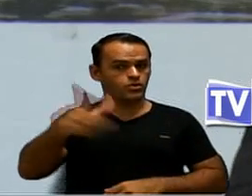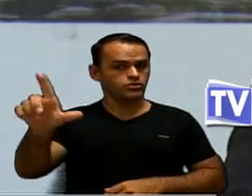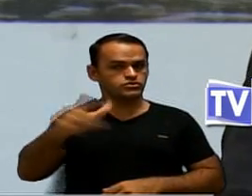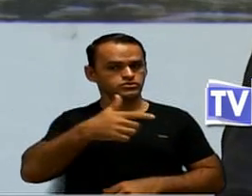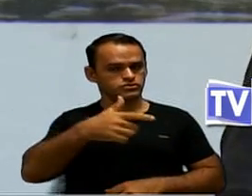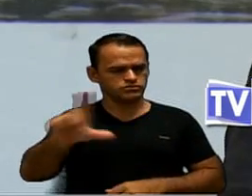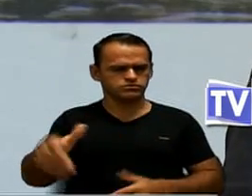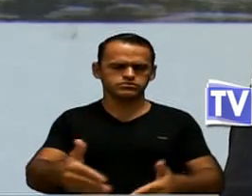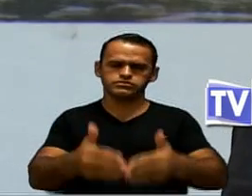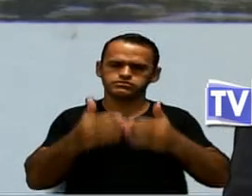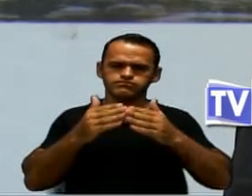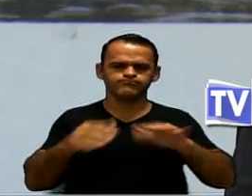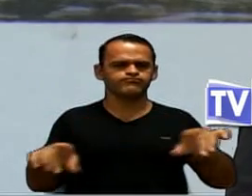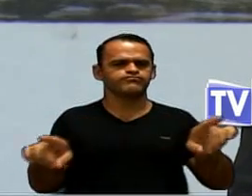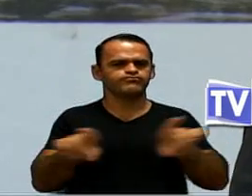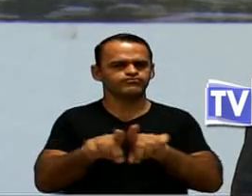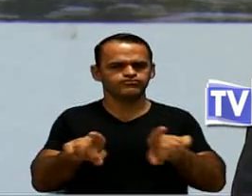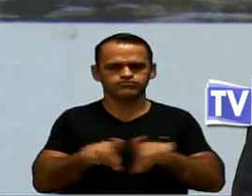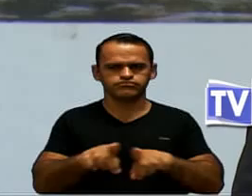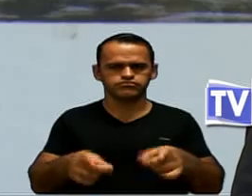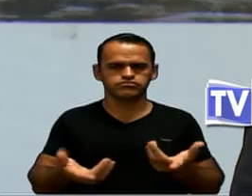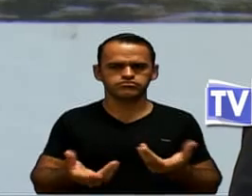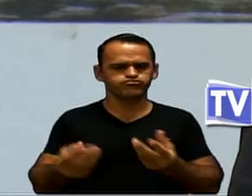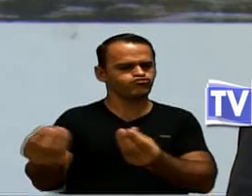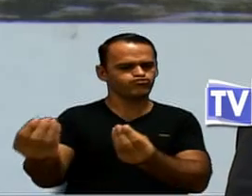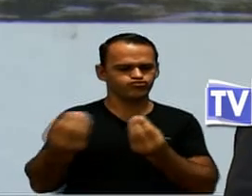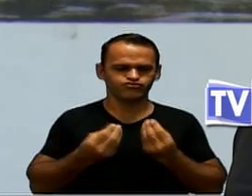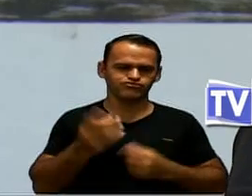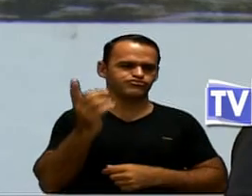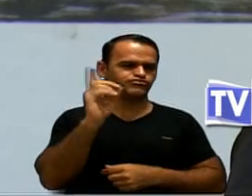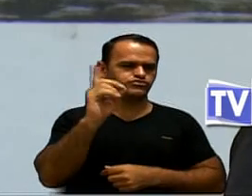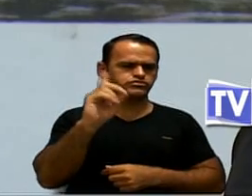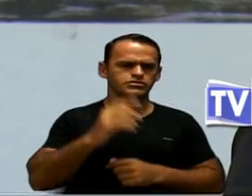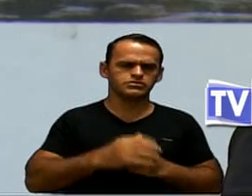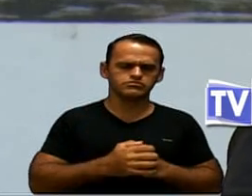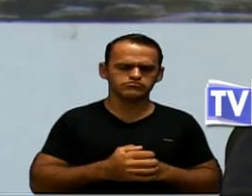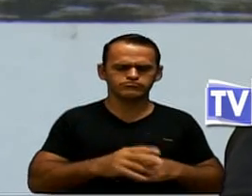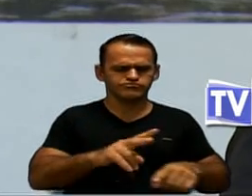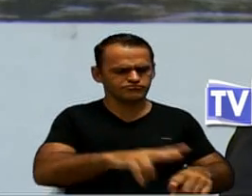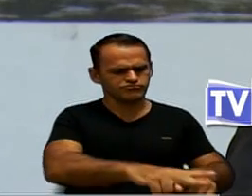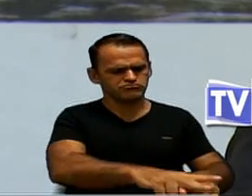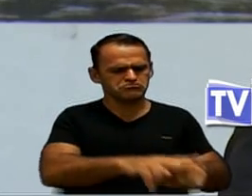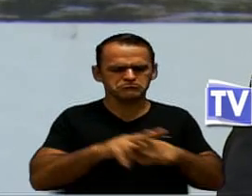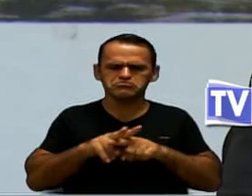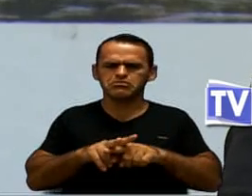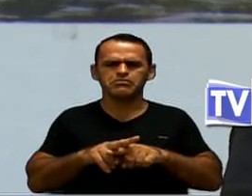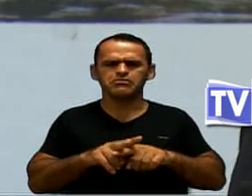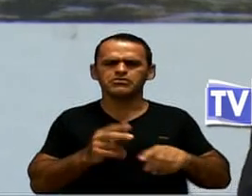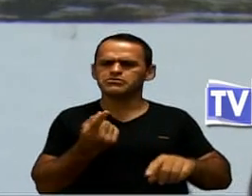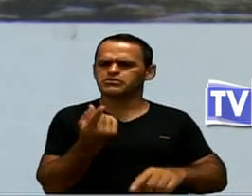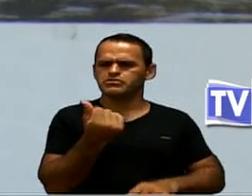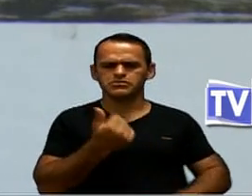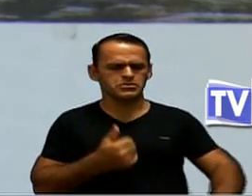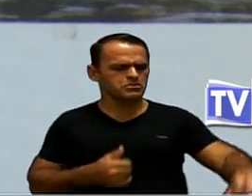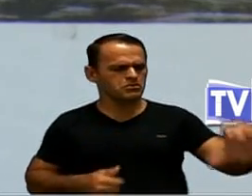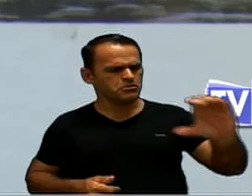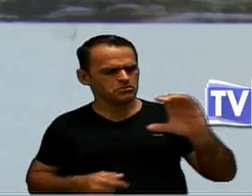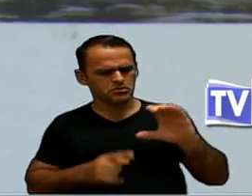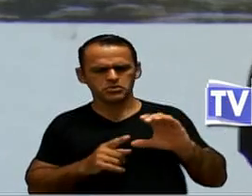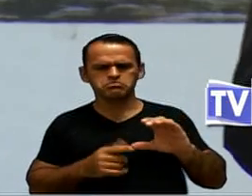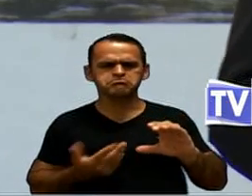pedimos também, e não veio, seria aonde estava atrelado esse empréstimo, doutor Hélio. É muito